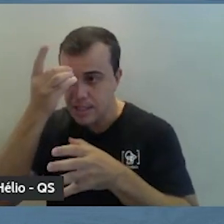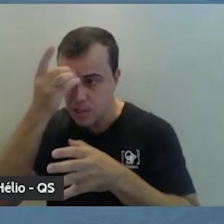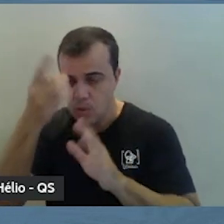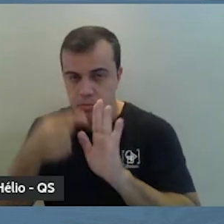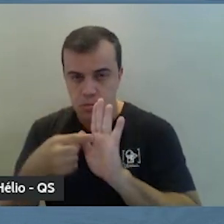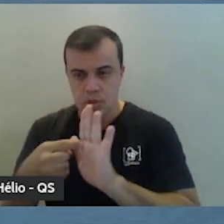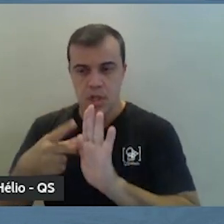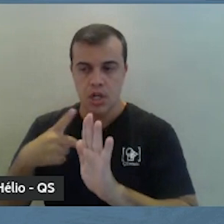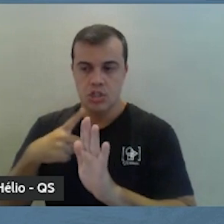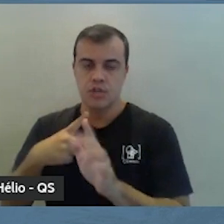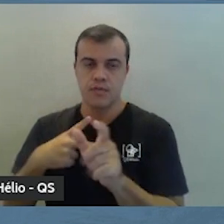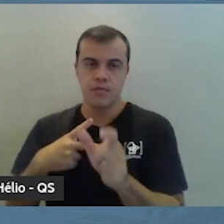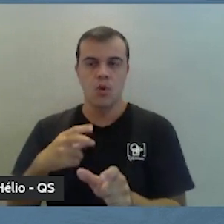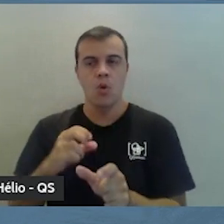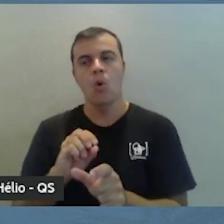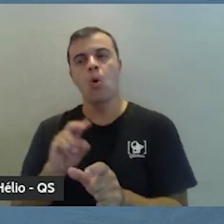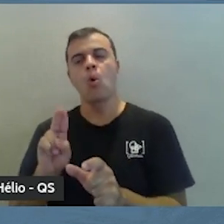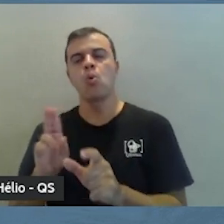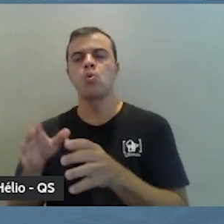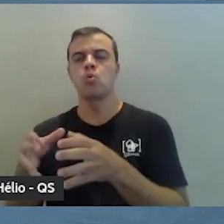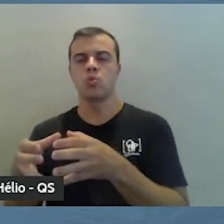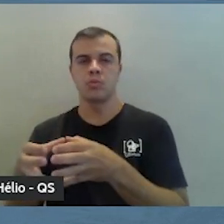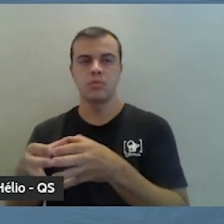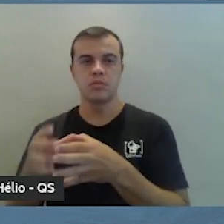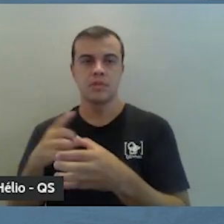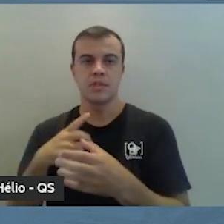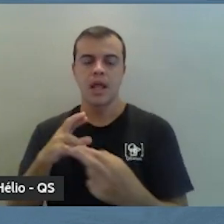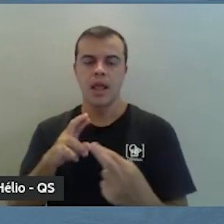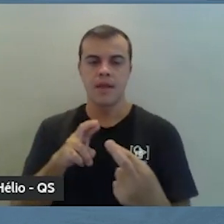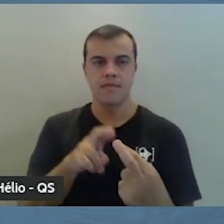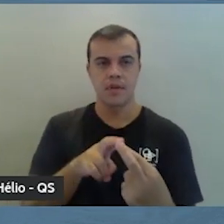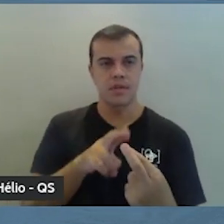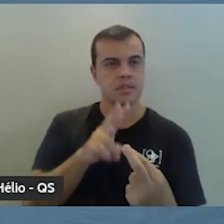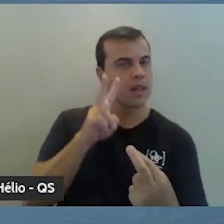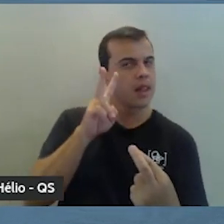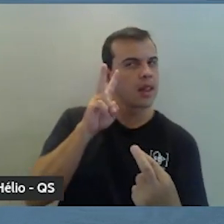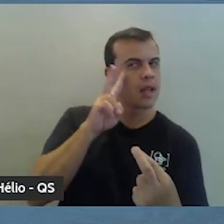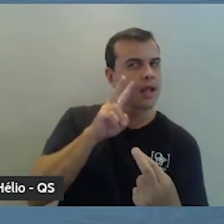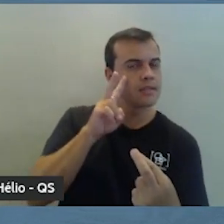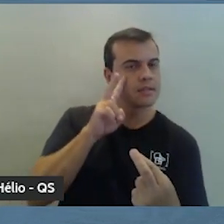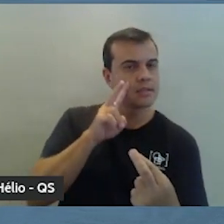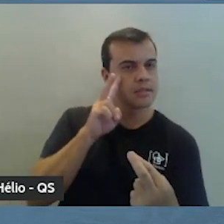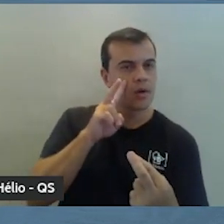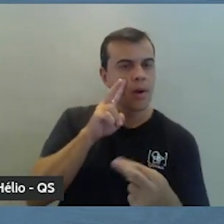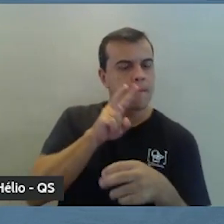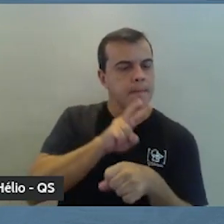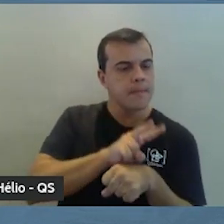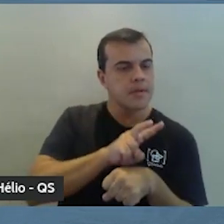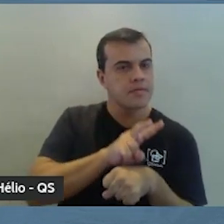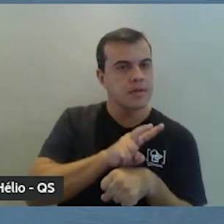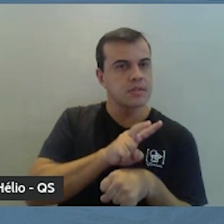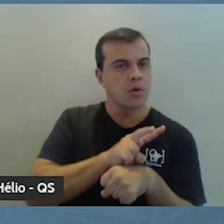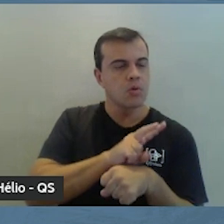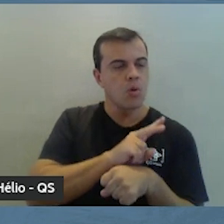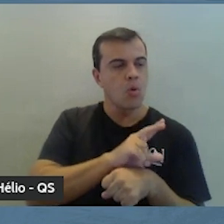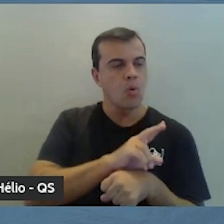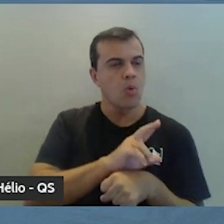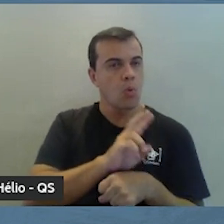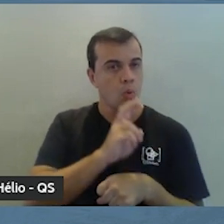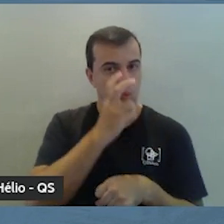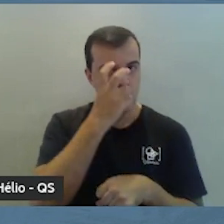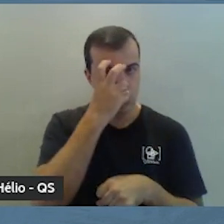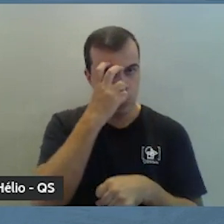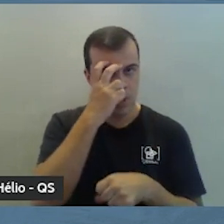um indivíduo ou grupos que têm como referência as tradições, a preservação de legado cultural